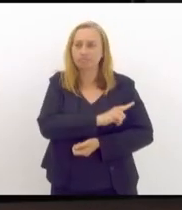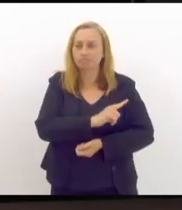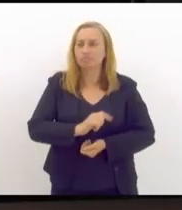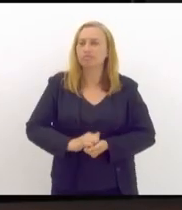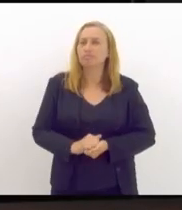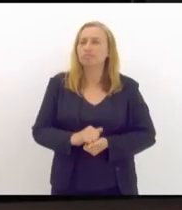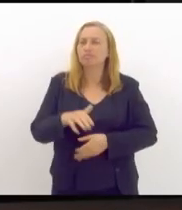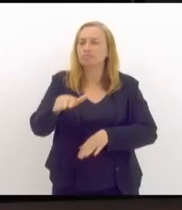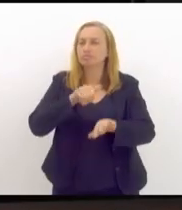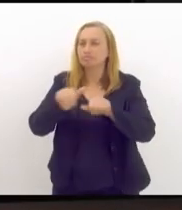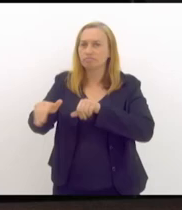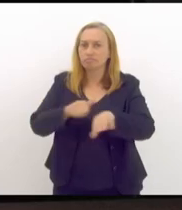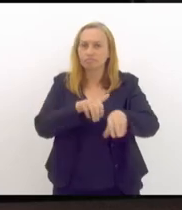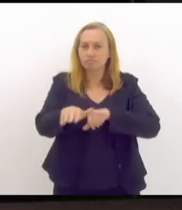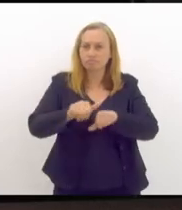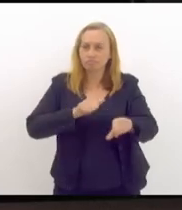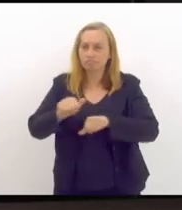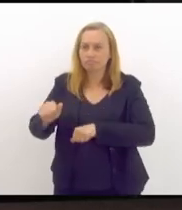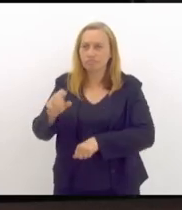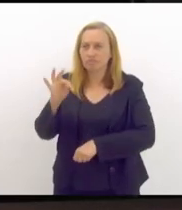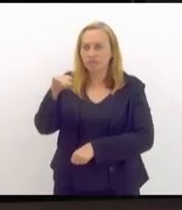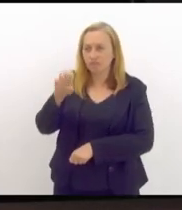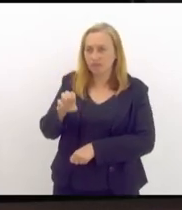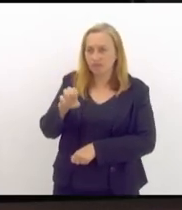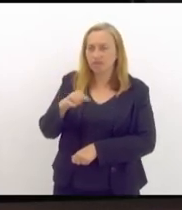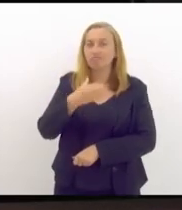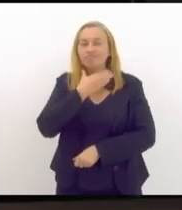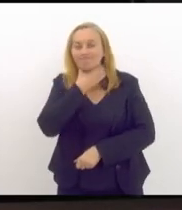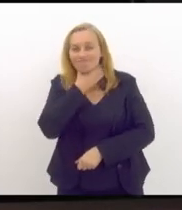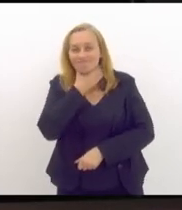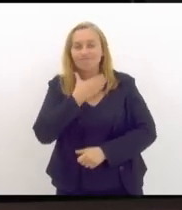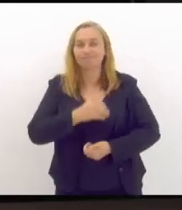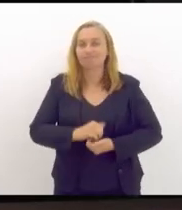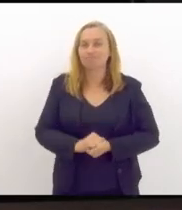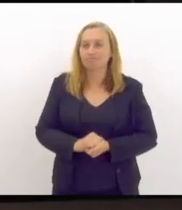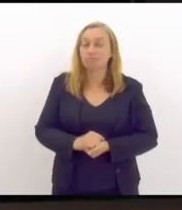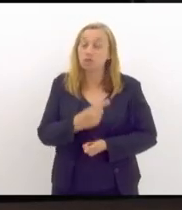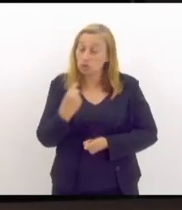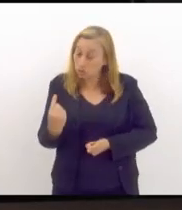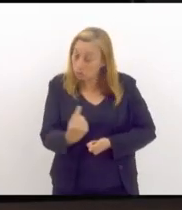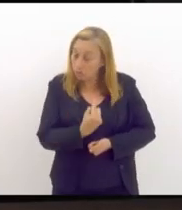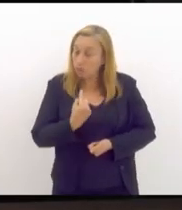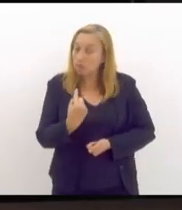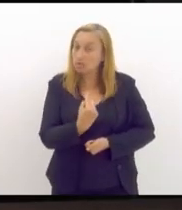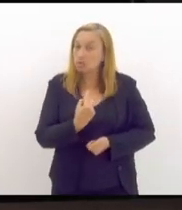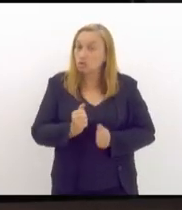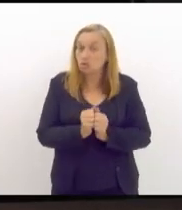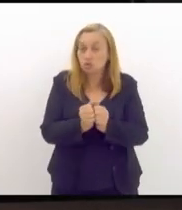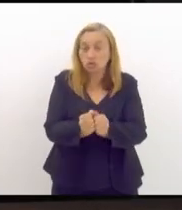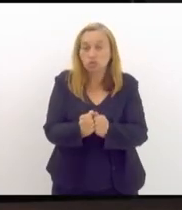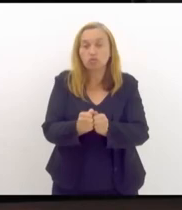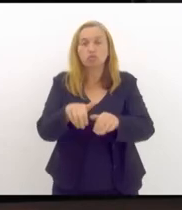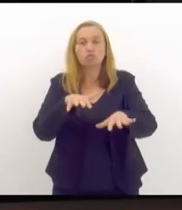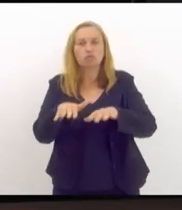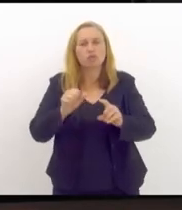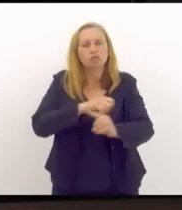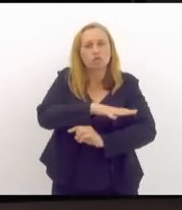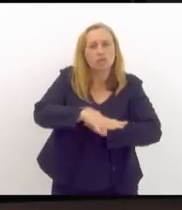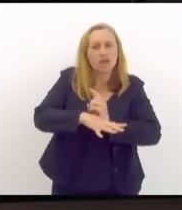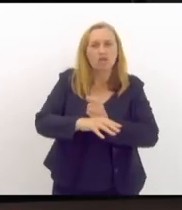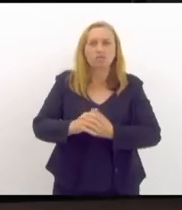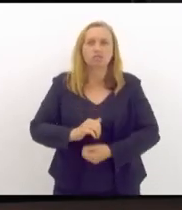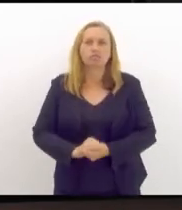convoque um gabinete de crise para que nós venhamos junto aos movimentos sociais